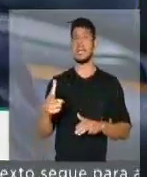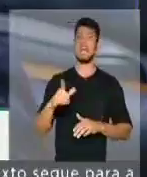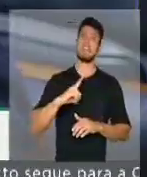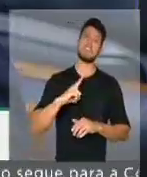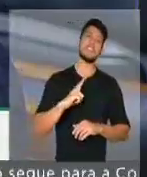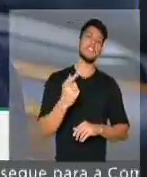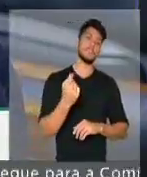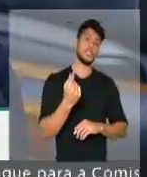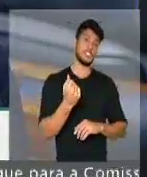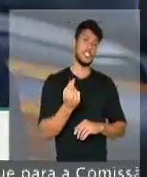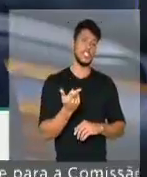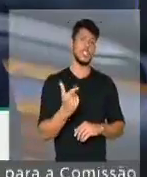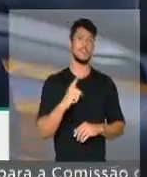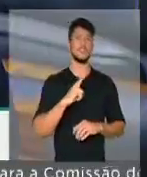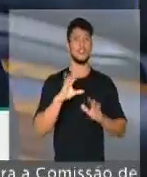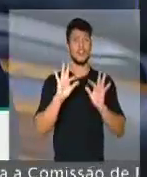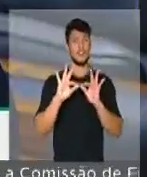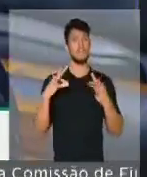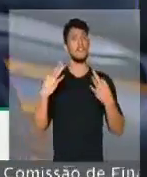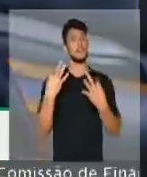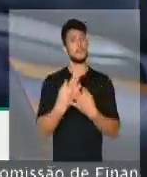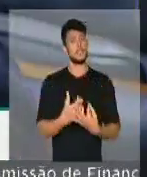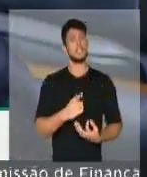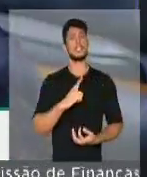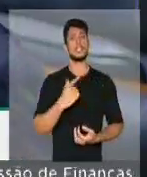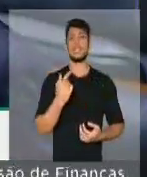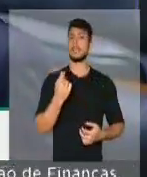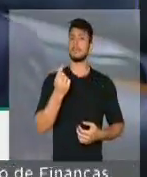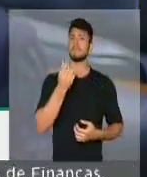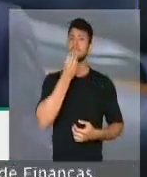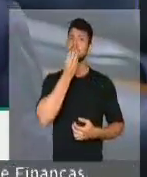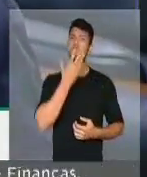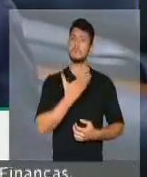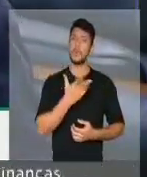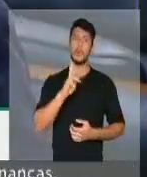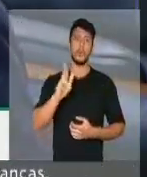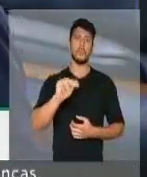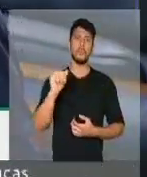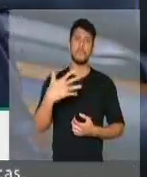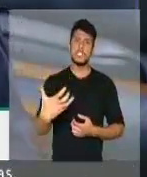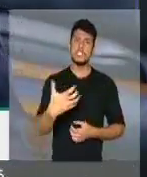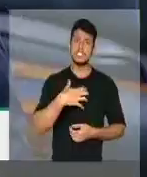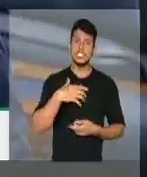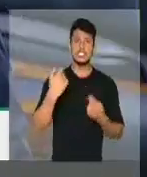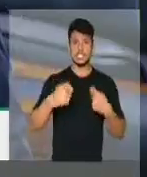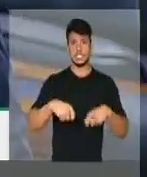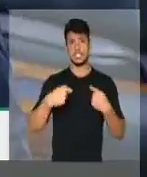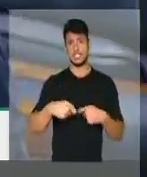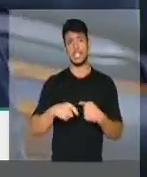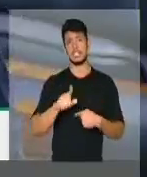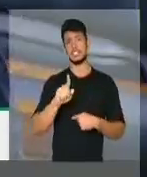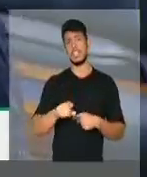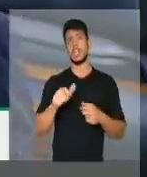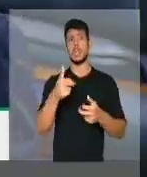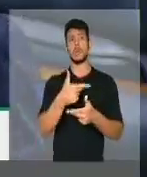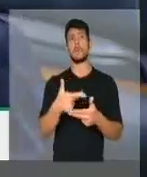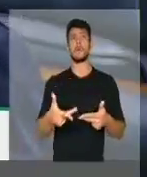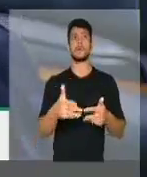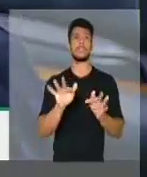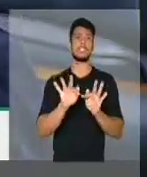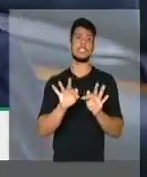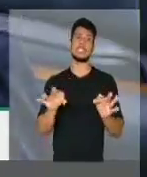de famílias com grandes quantias financeiras, que nunca passaram uma necessidade na vida, seja algo